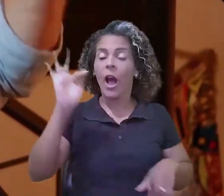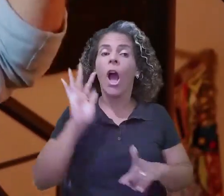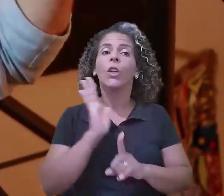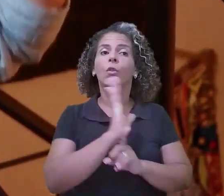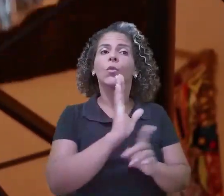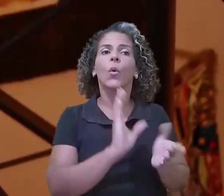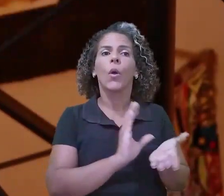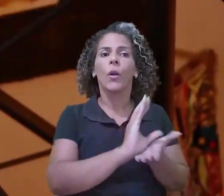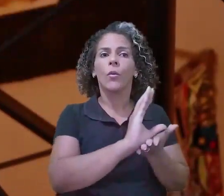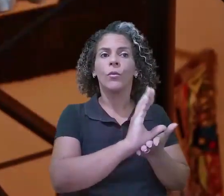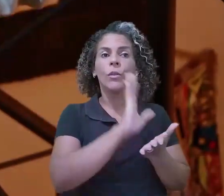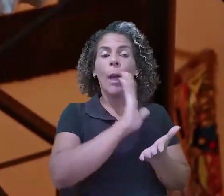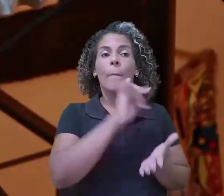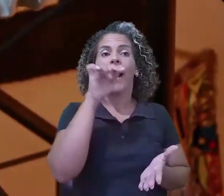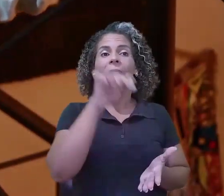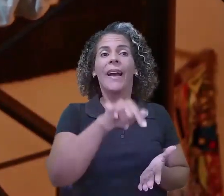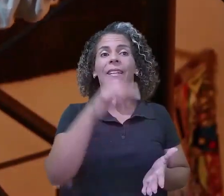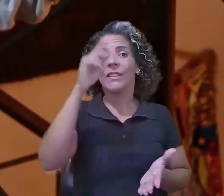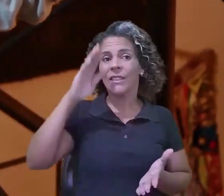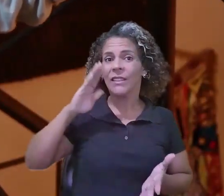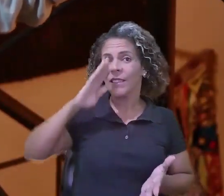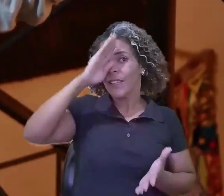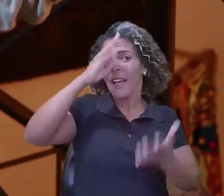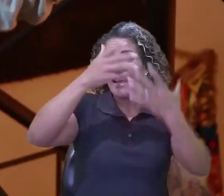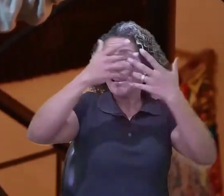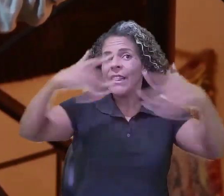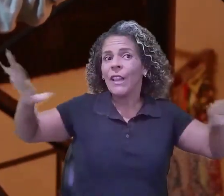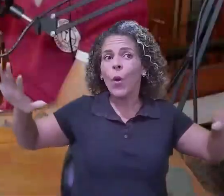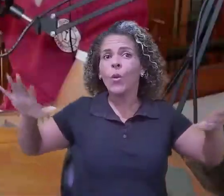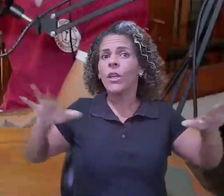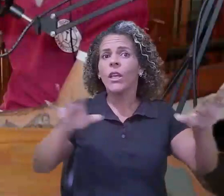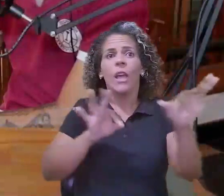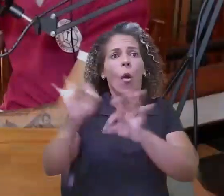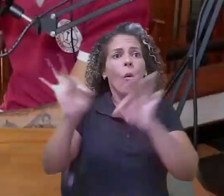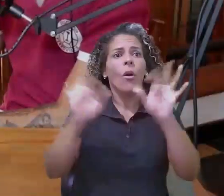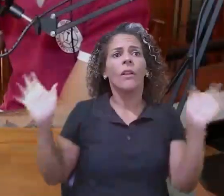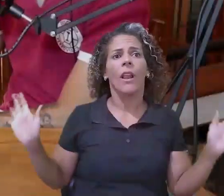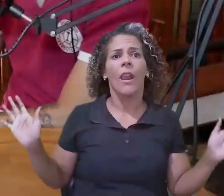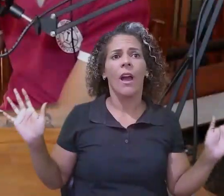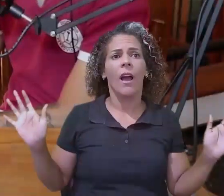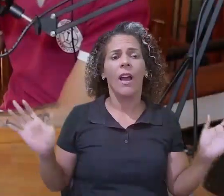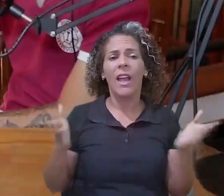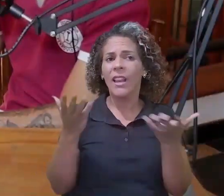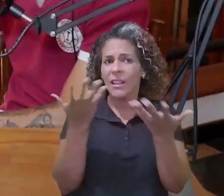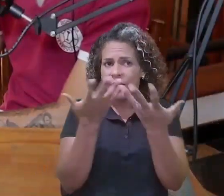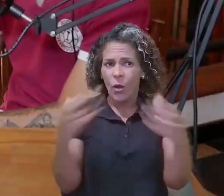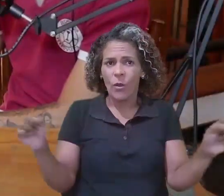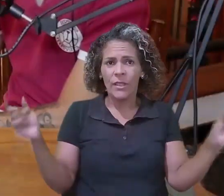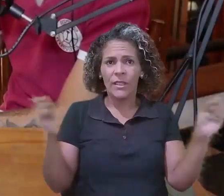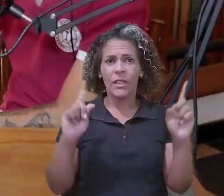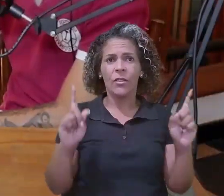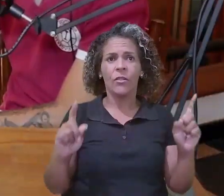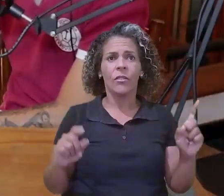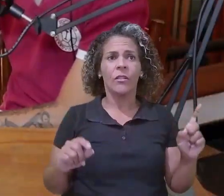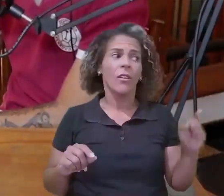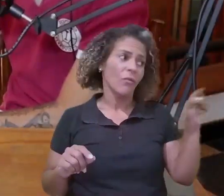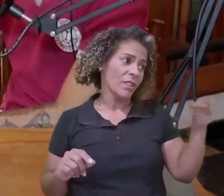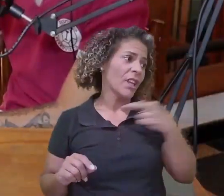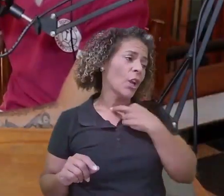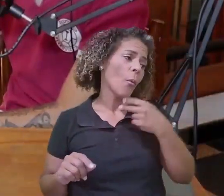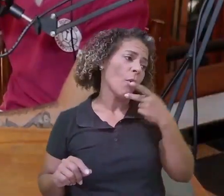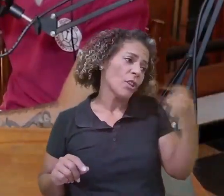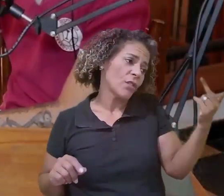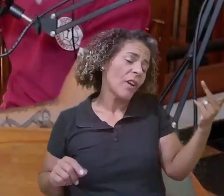se negou a coordenar o movimento de enfrentamento. Ele cagou. Eu sei que o senhor não pode falar isso, mas a gente... Ele se negou a